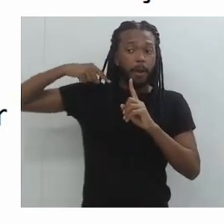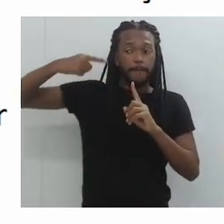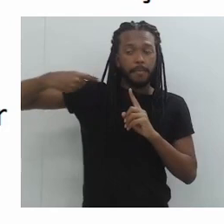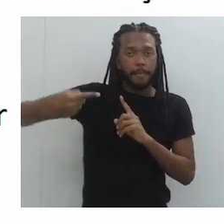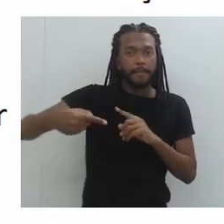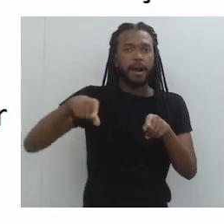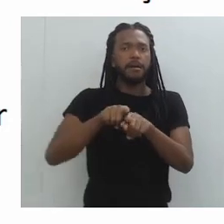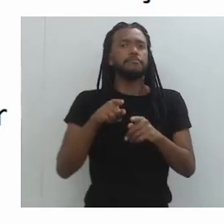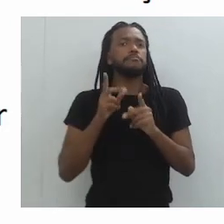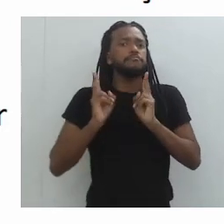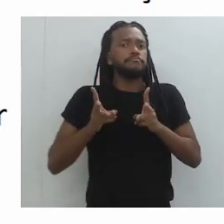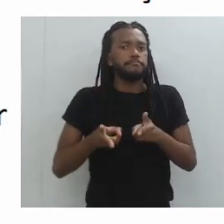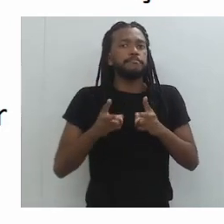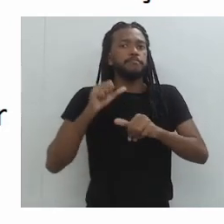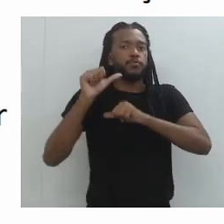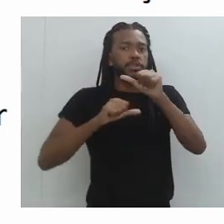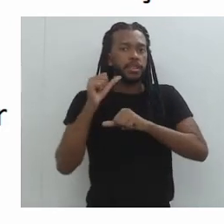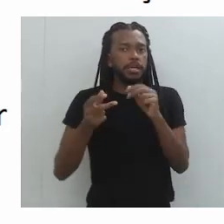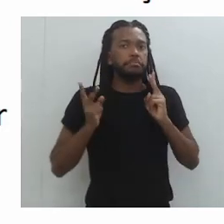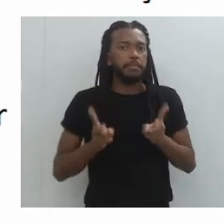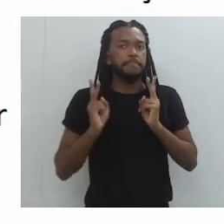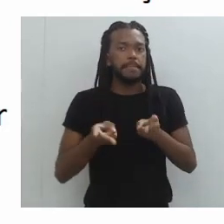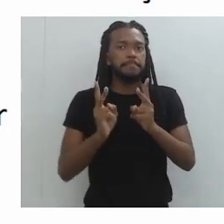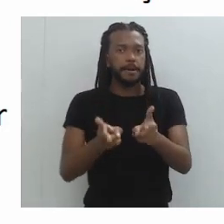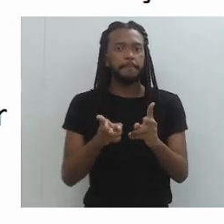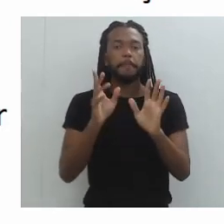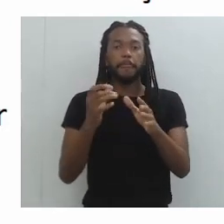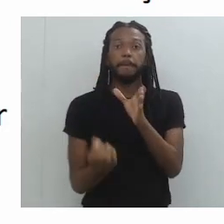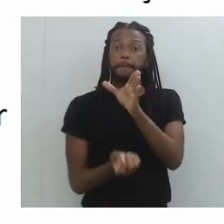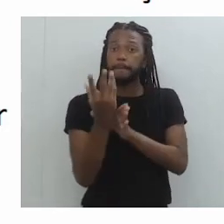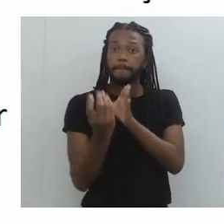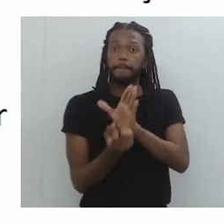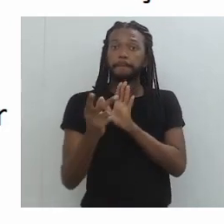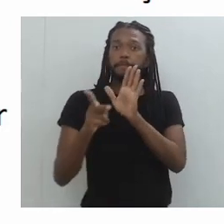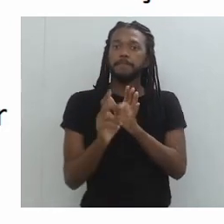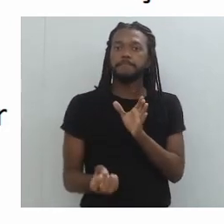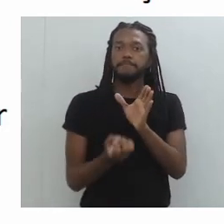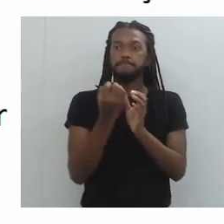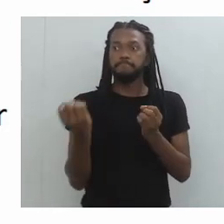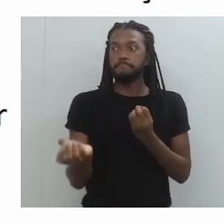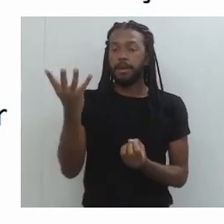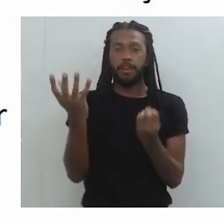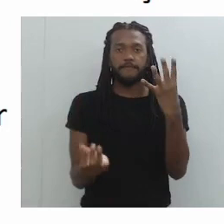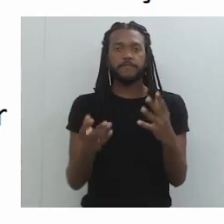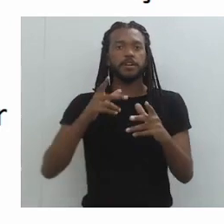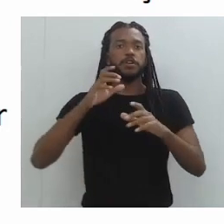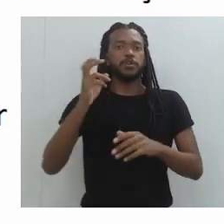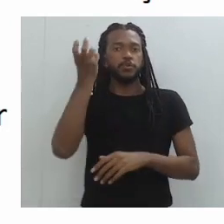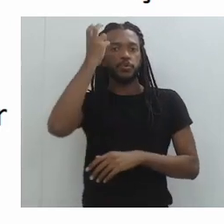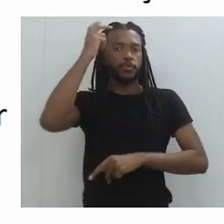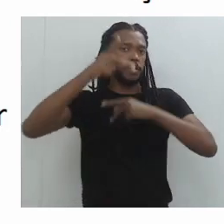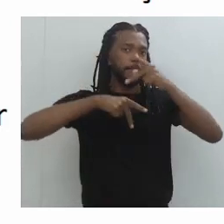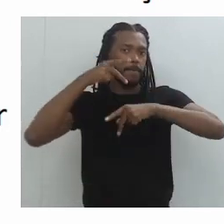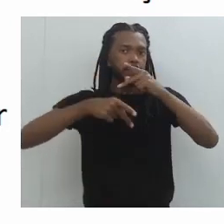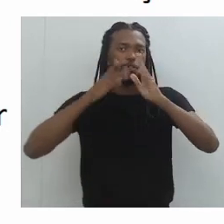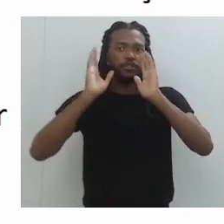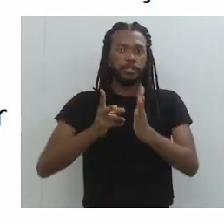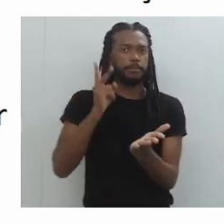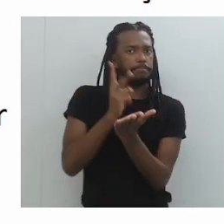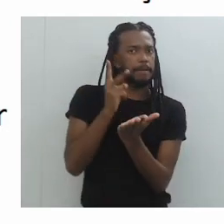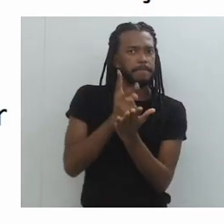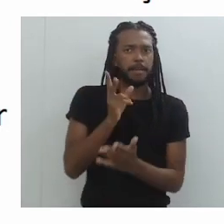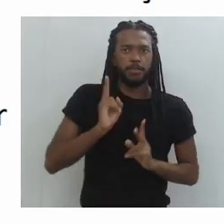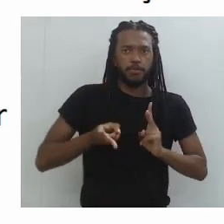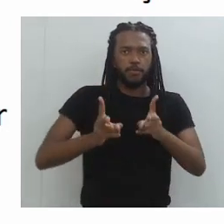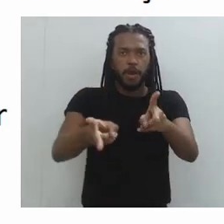As brincadeiras tradicionais possuem, enquanto manifestação da cultura popular, a função de perpetuar a